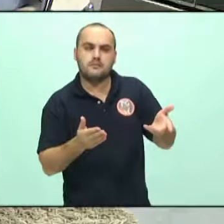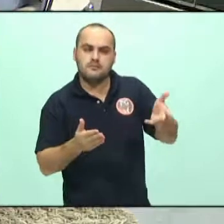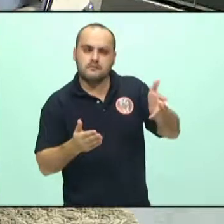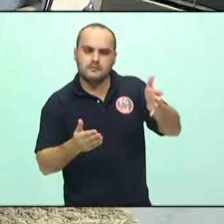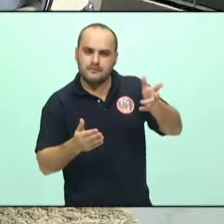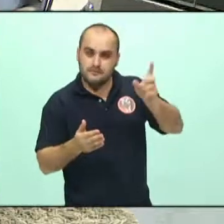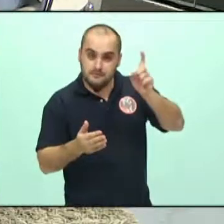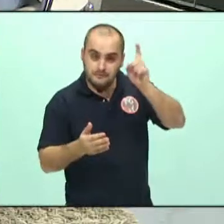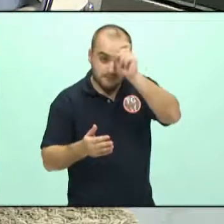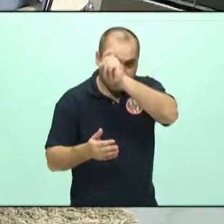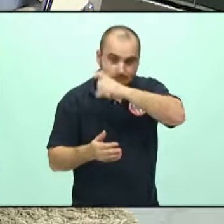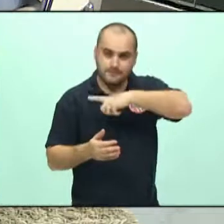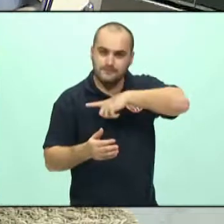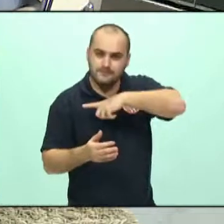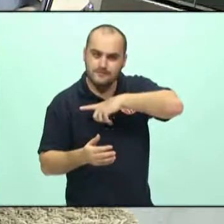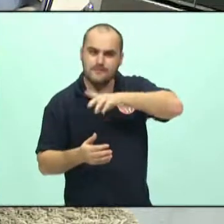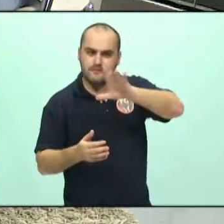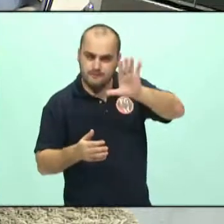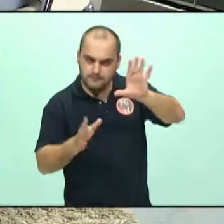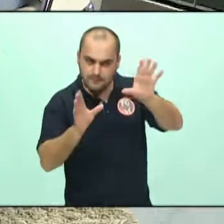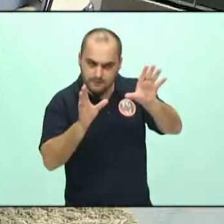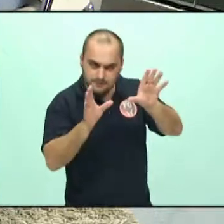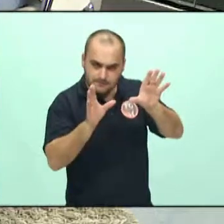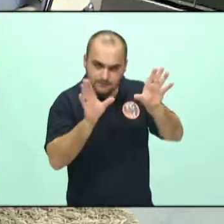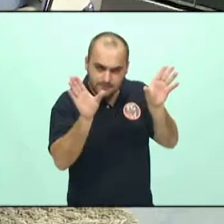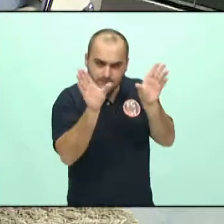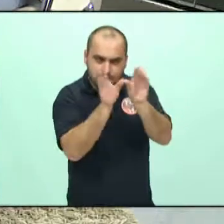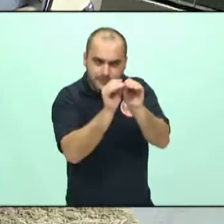dúvidas, o senhor chegou a um